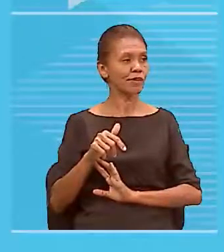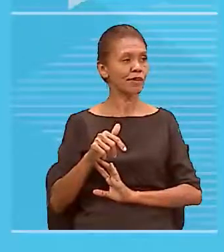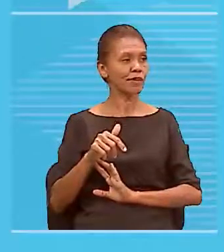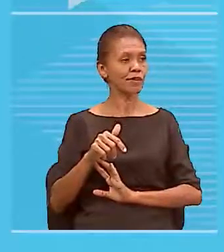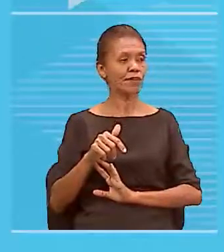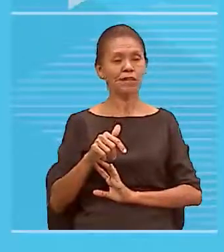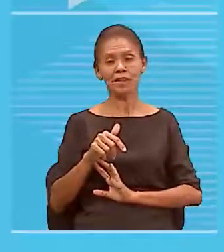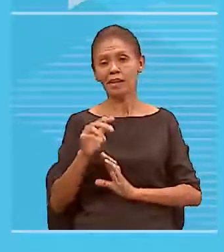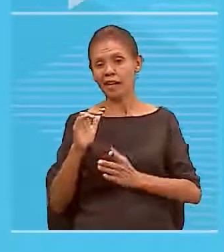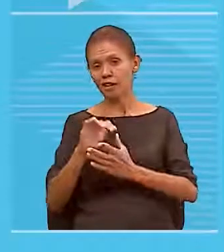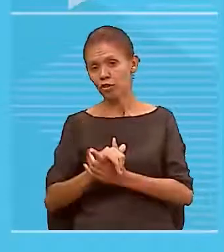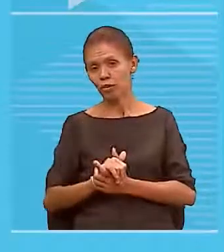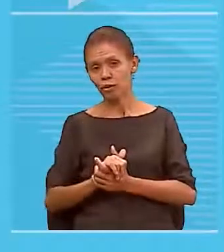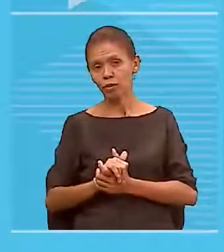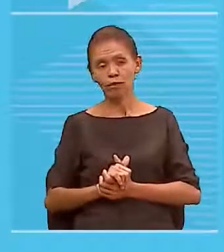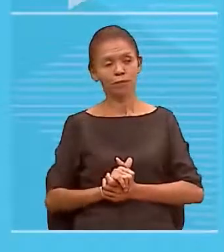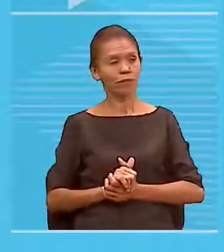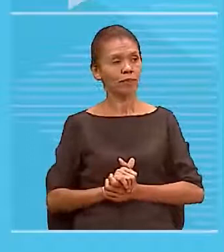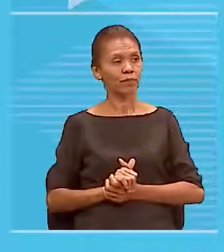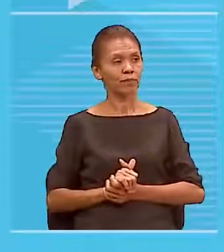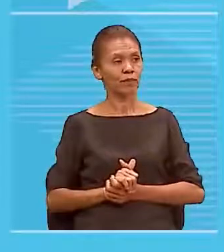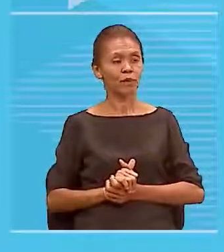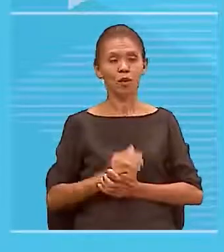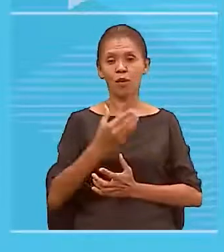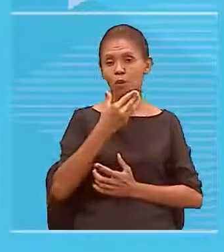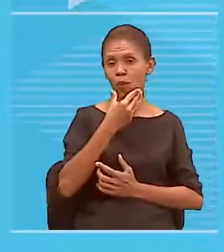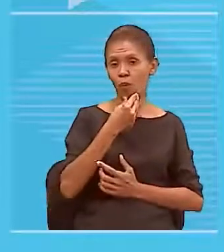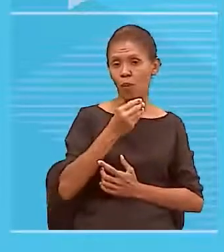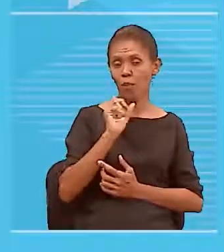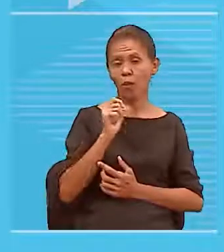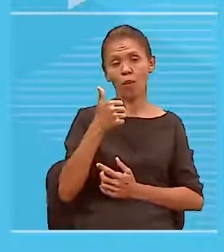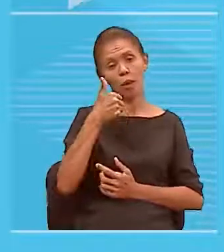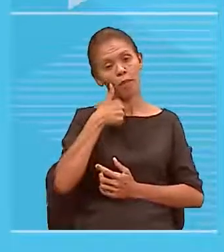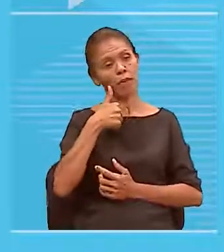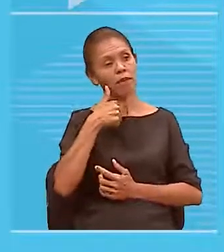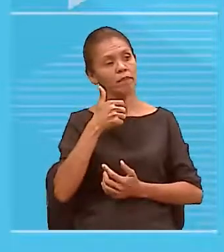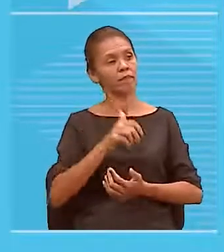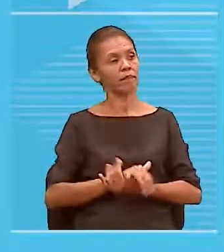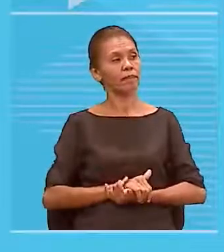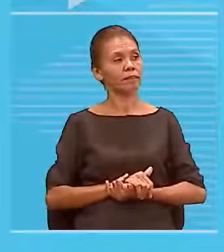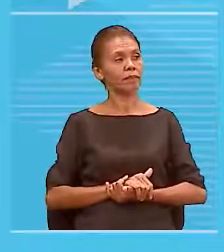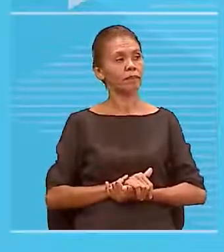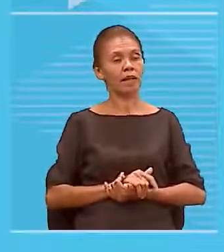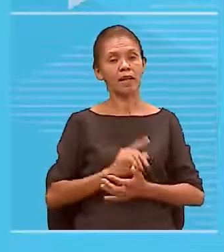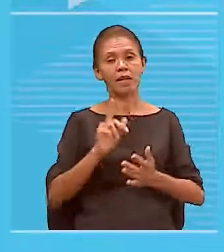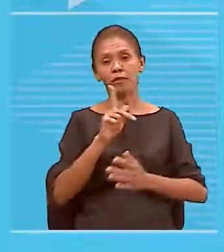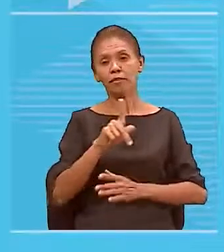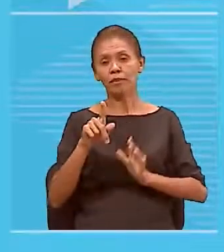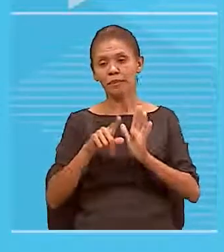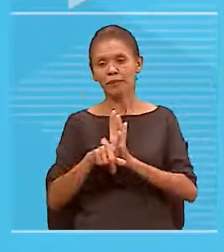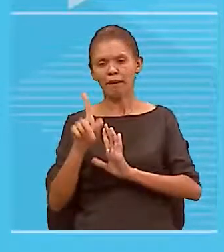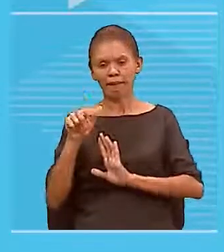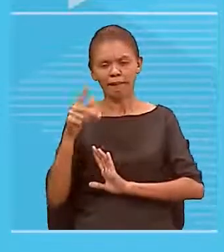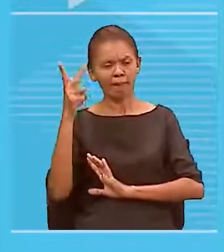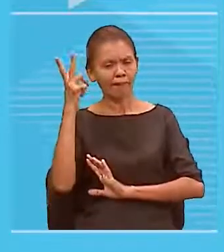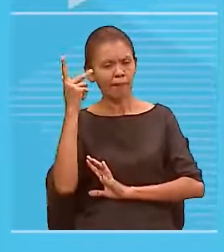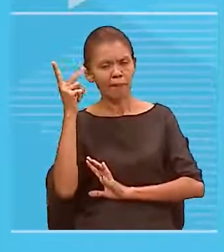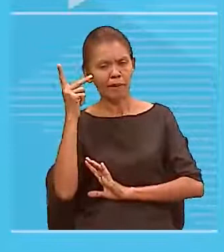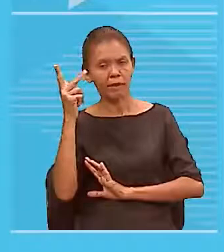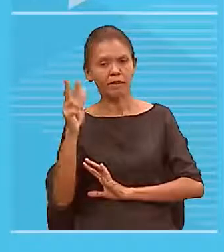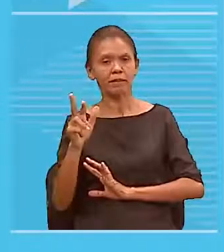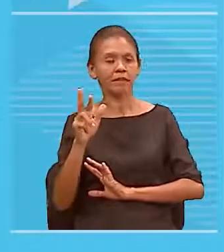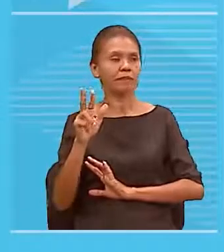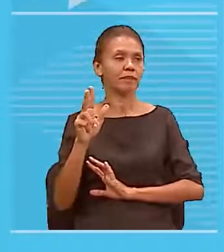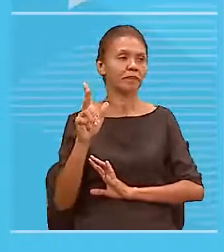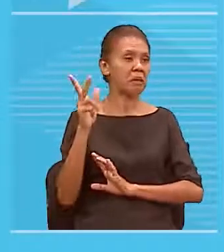normal super normal tá Então vamos lá de acordo com o texto Observe o